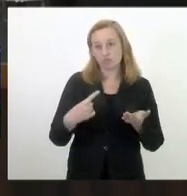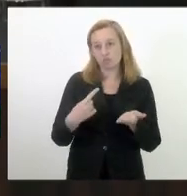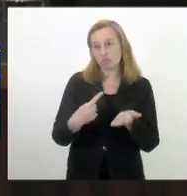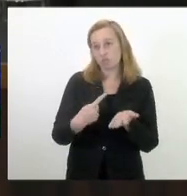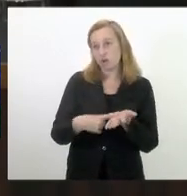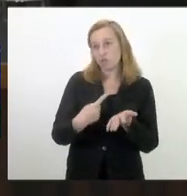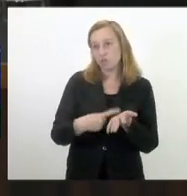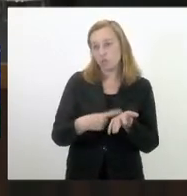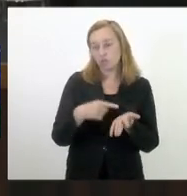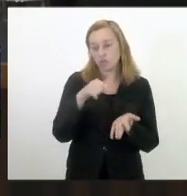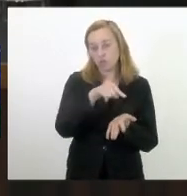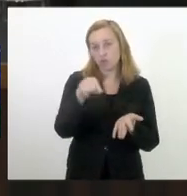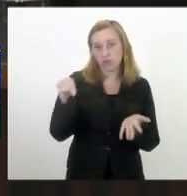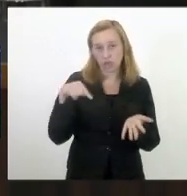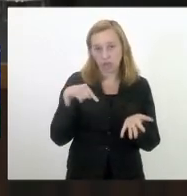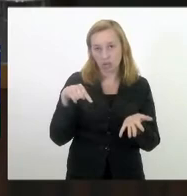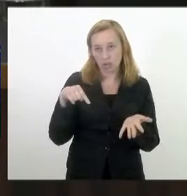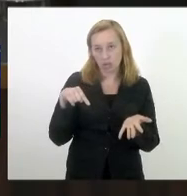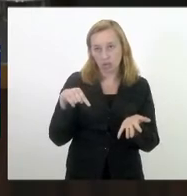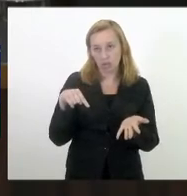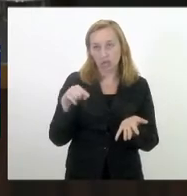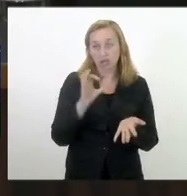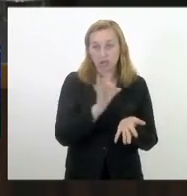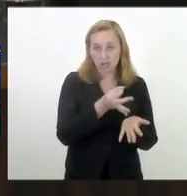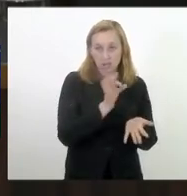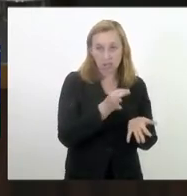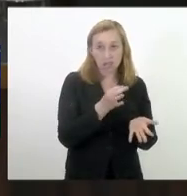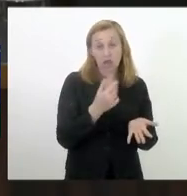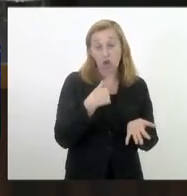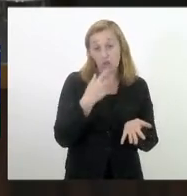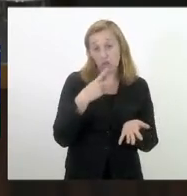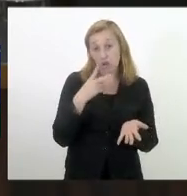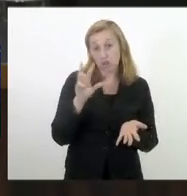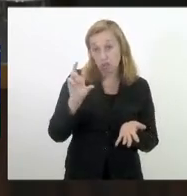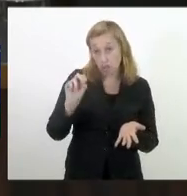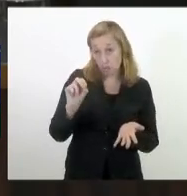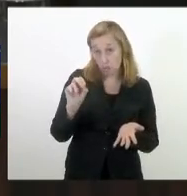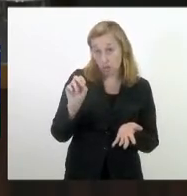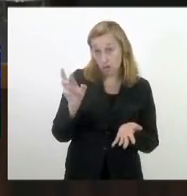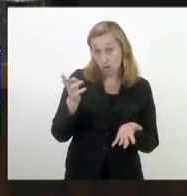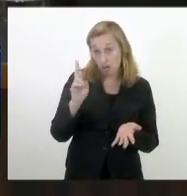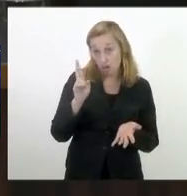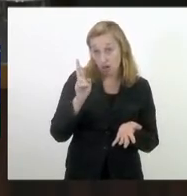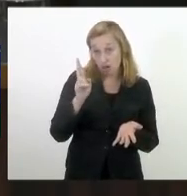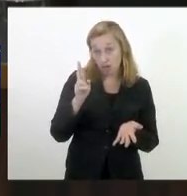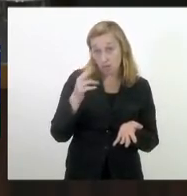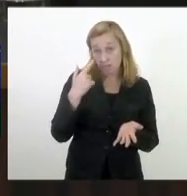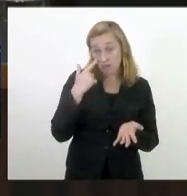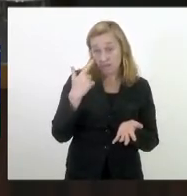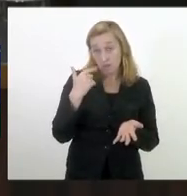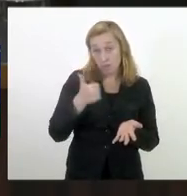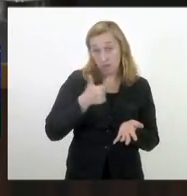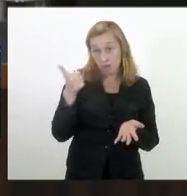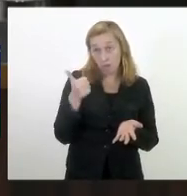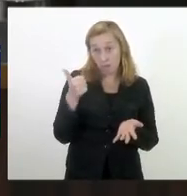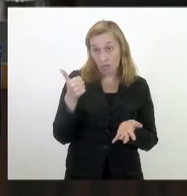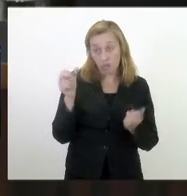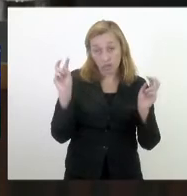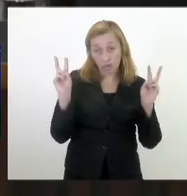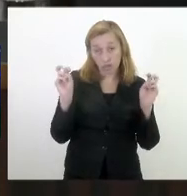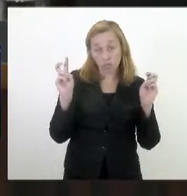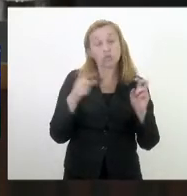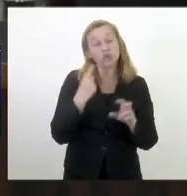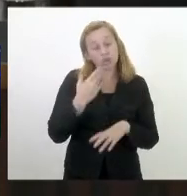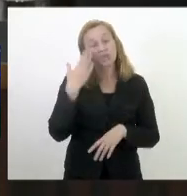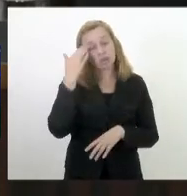esse exato instante, do valor. Porque justamente eu botei o valor de R$50, que era para levantar essa questão que nós